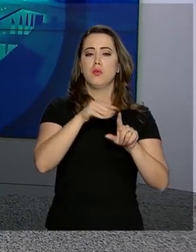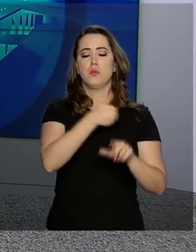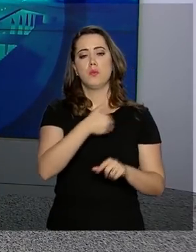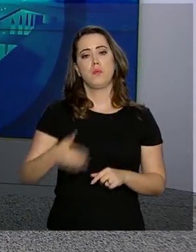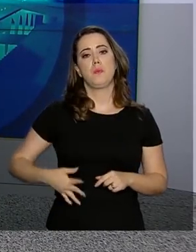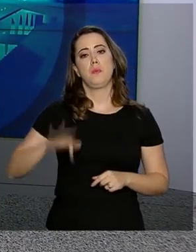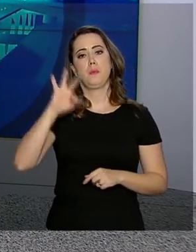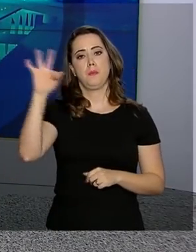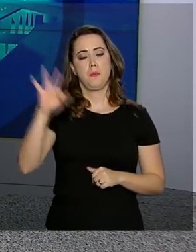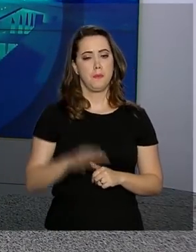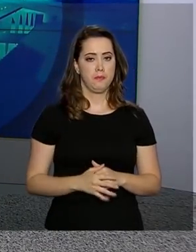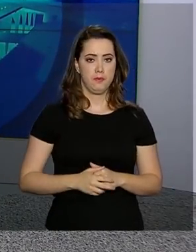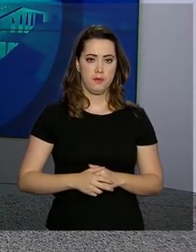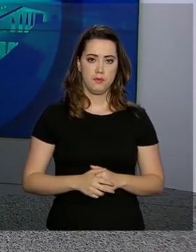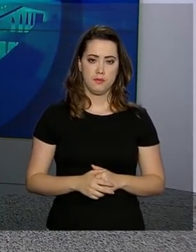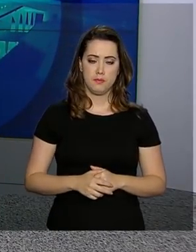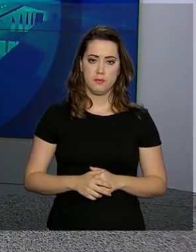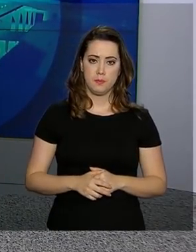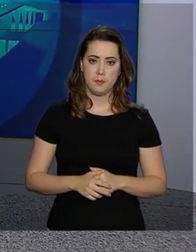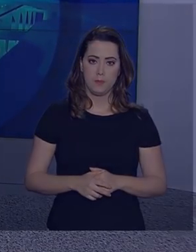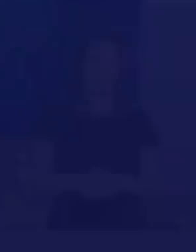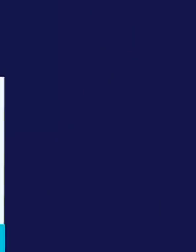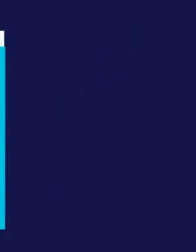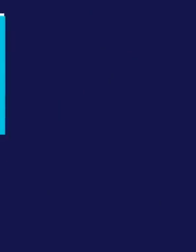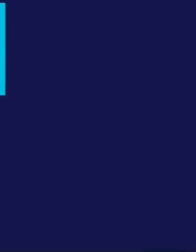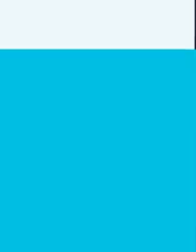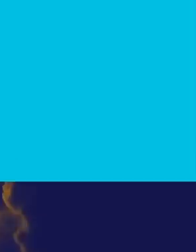governo federal na nova Previdência.